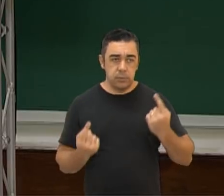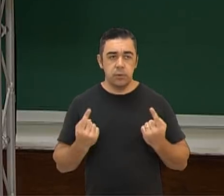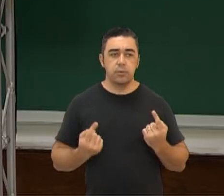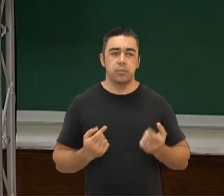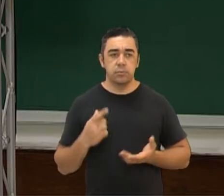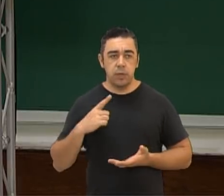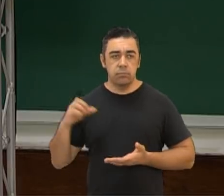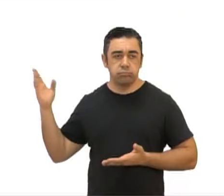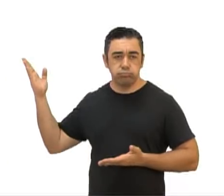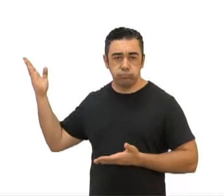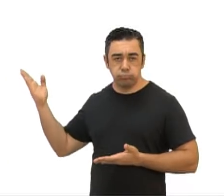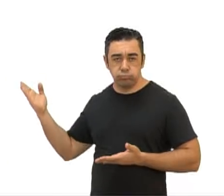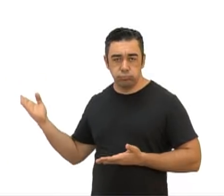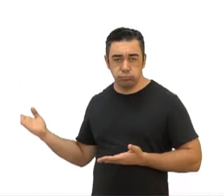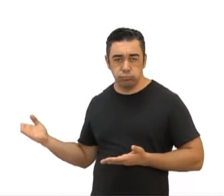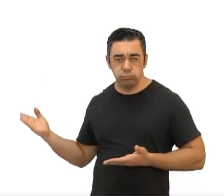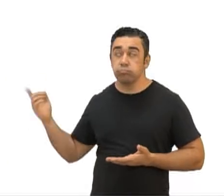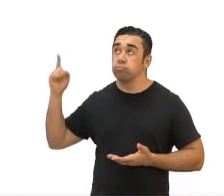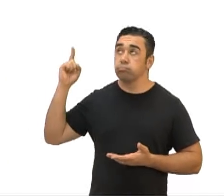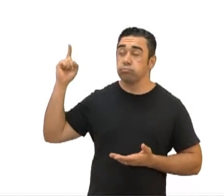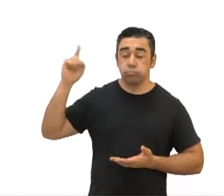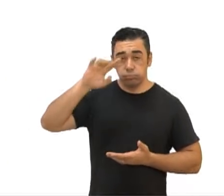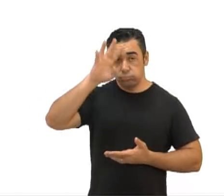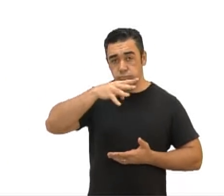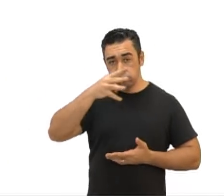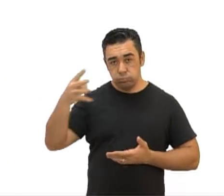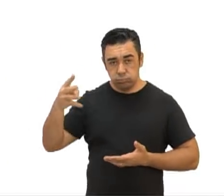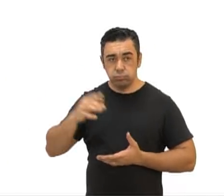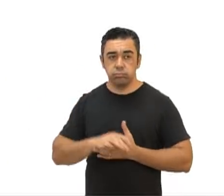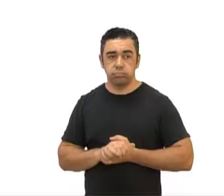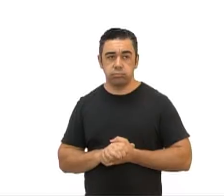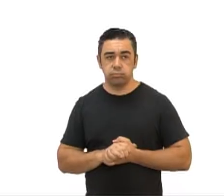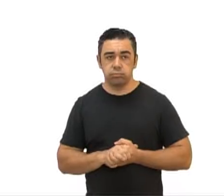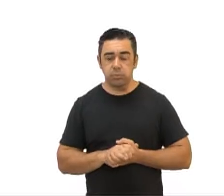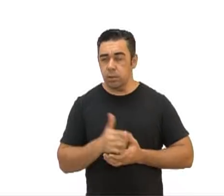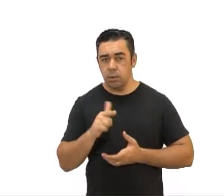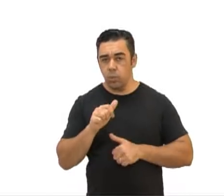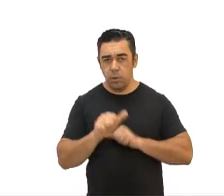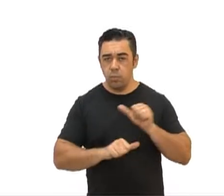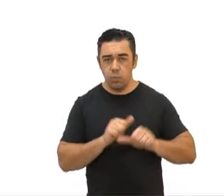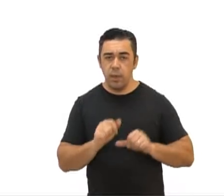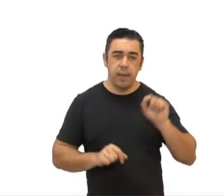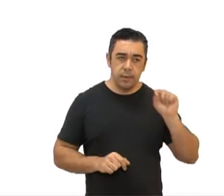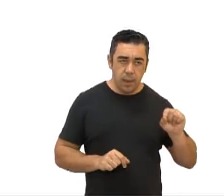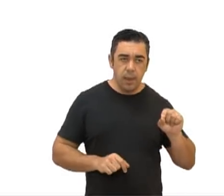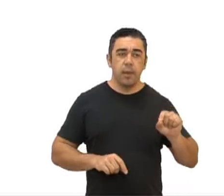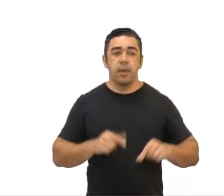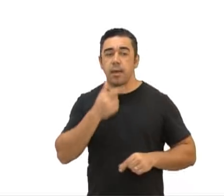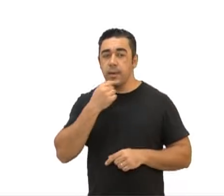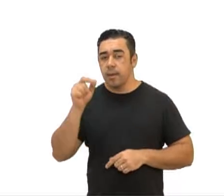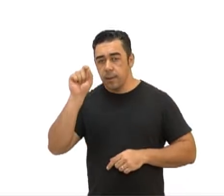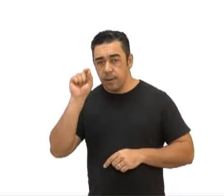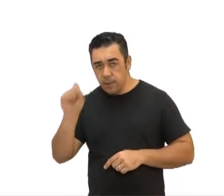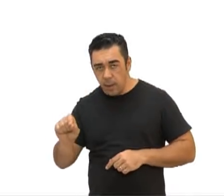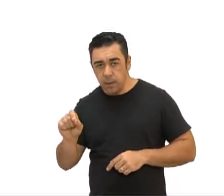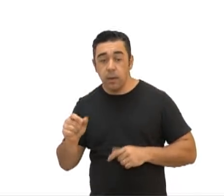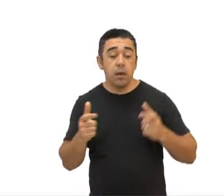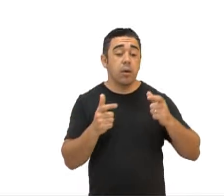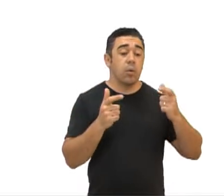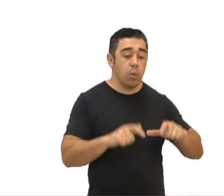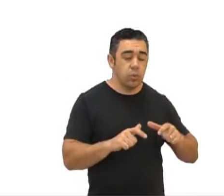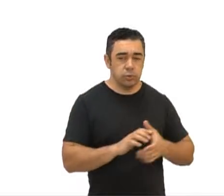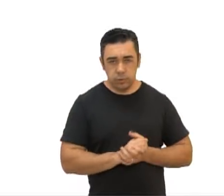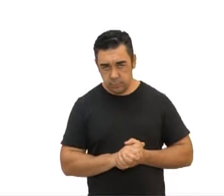cuja, cujos, cujas, quanto, quantos e quantas. E os invariáveis, que são aqueles pronomes que não se alteram, não